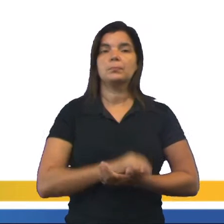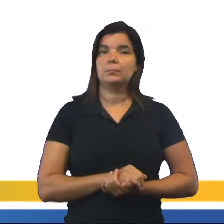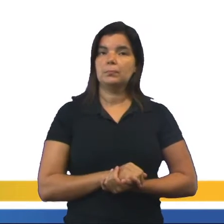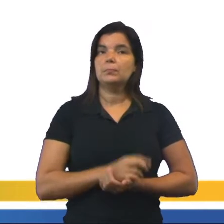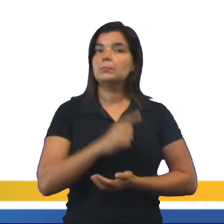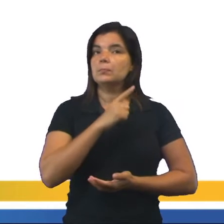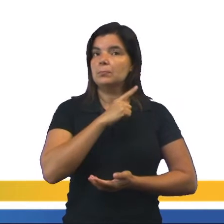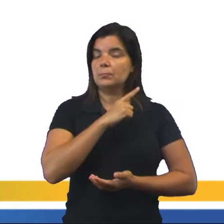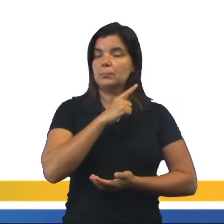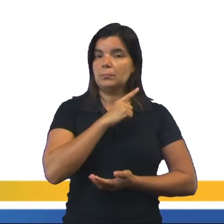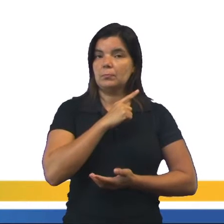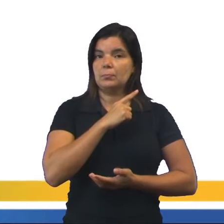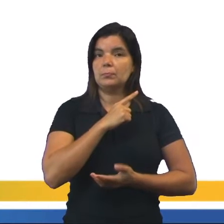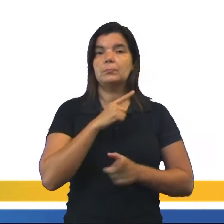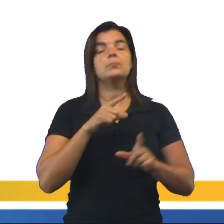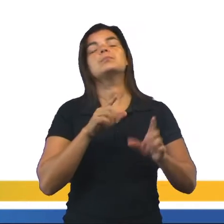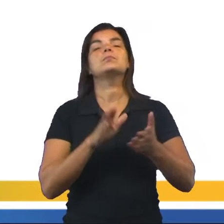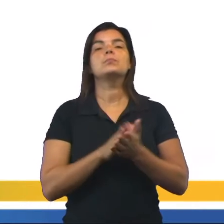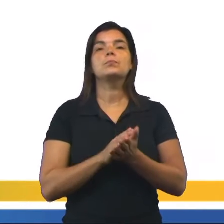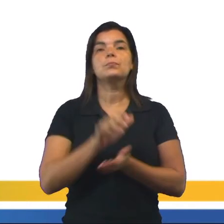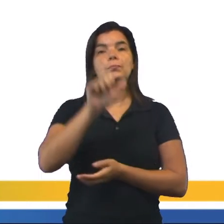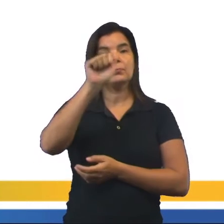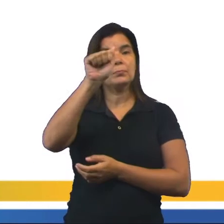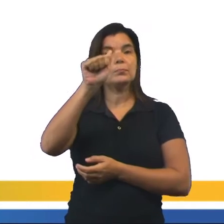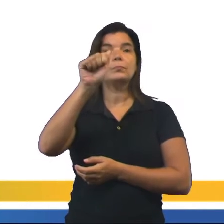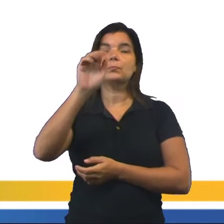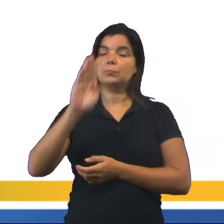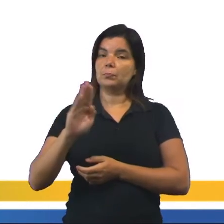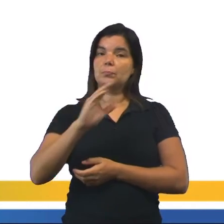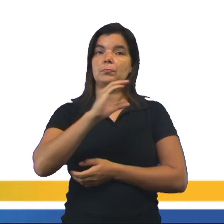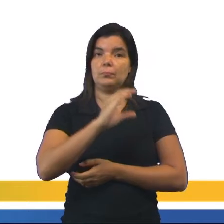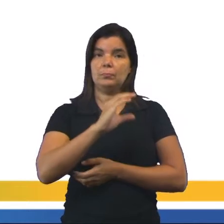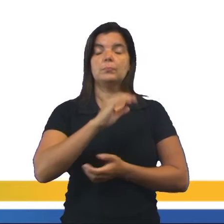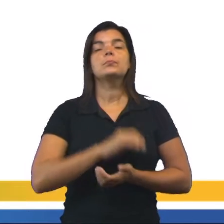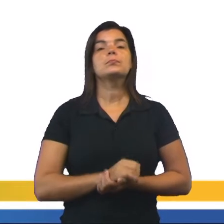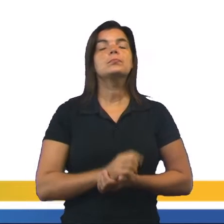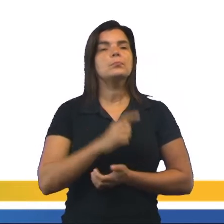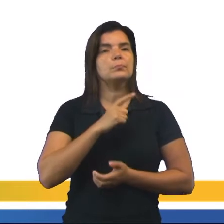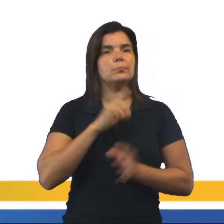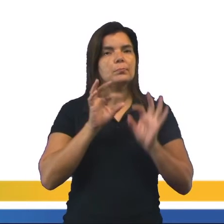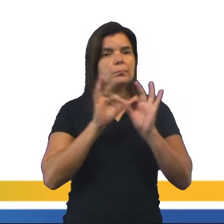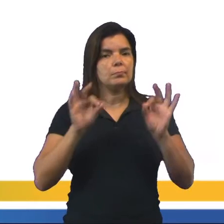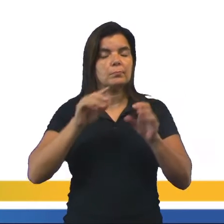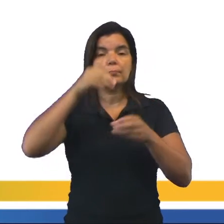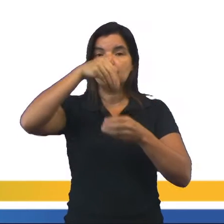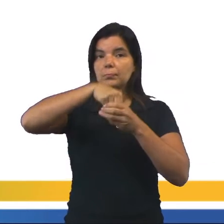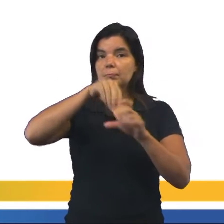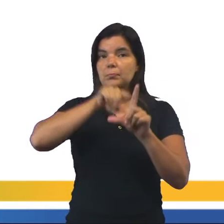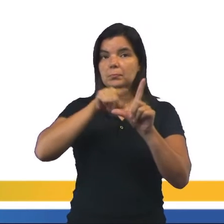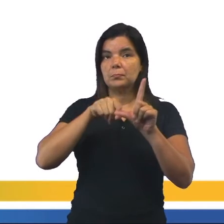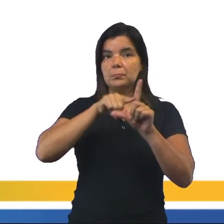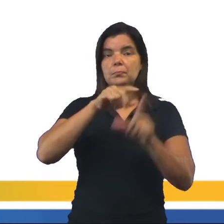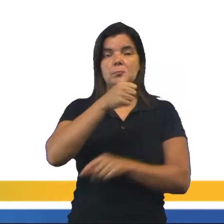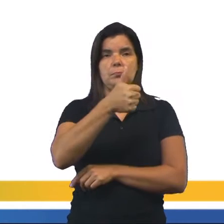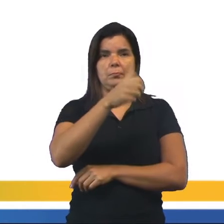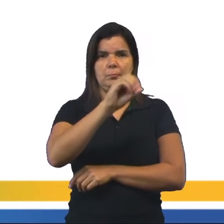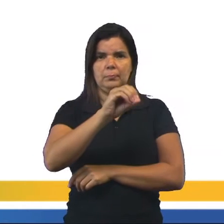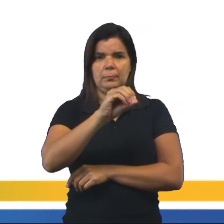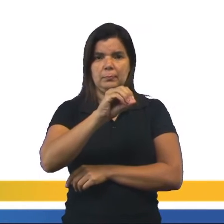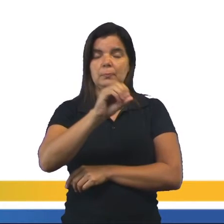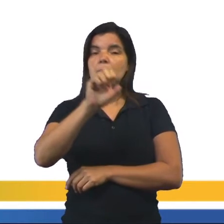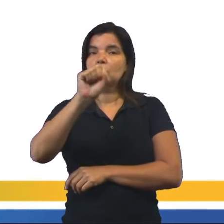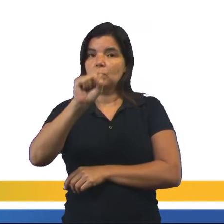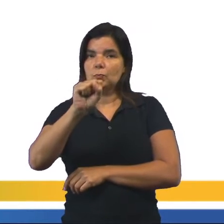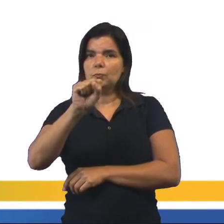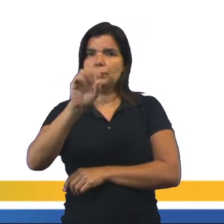nós temos aí os vértices A, B e C, nós temos as medidas externas, que é 10, 8 e